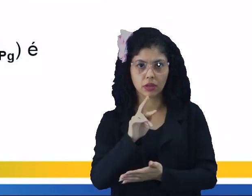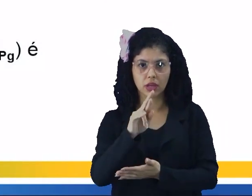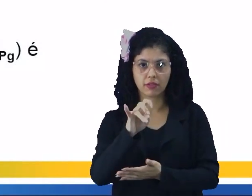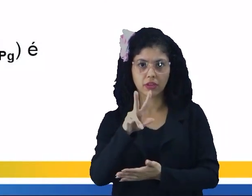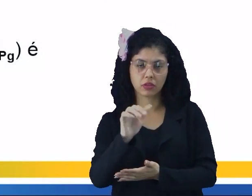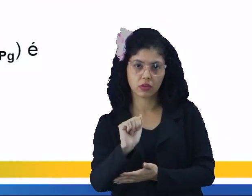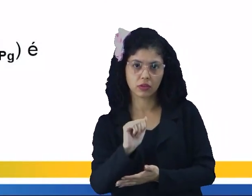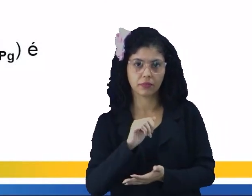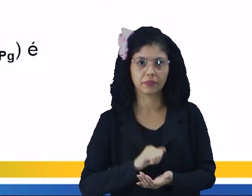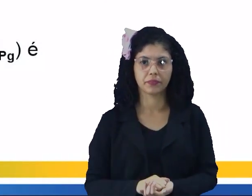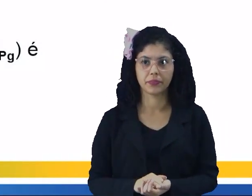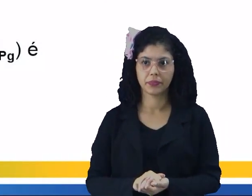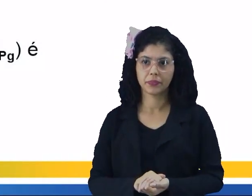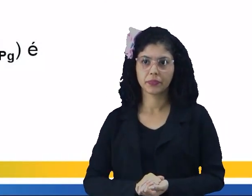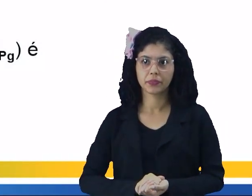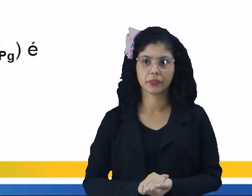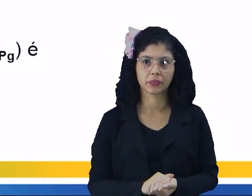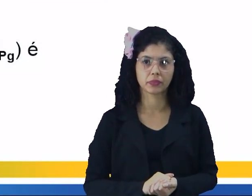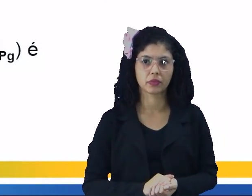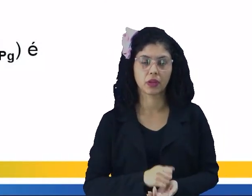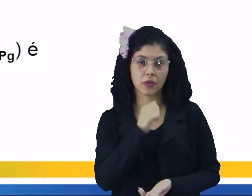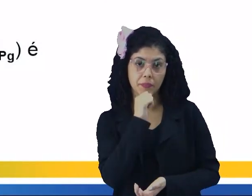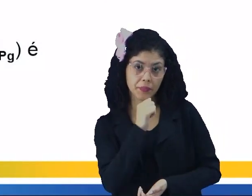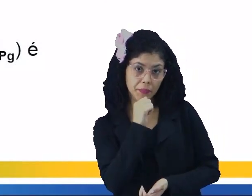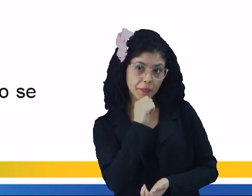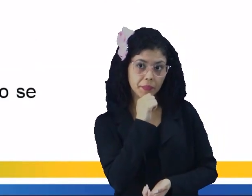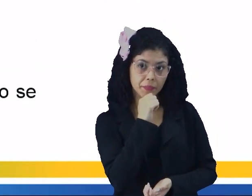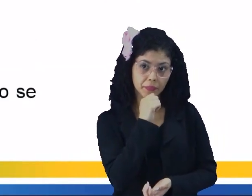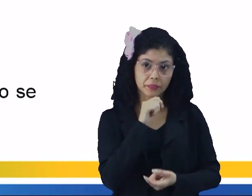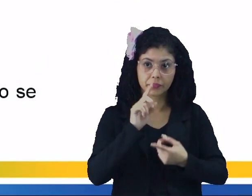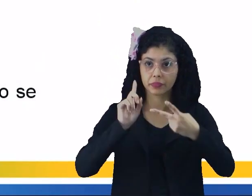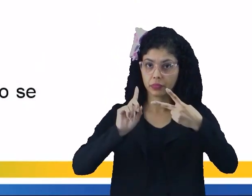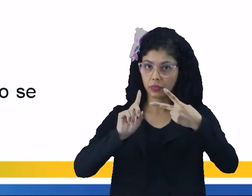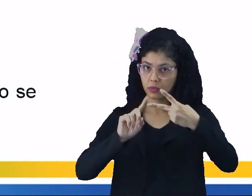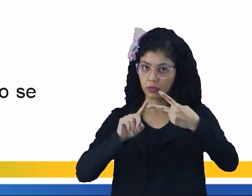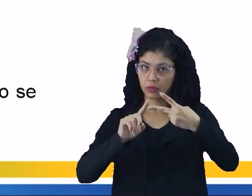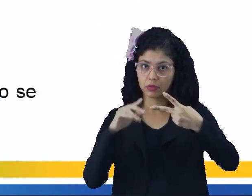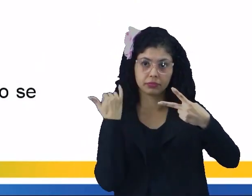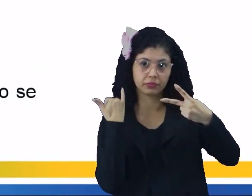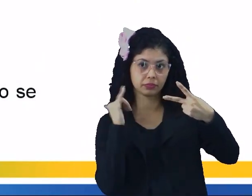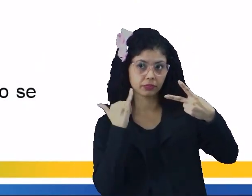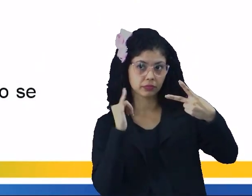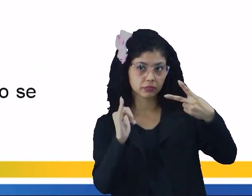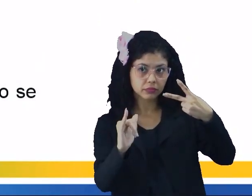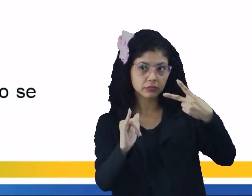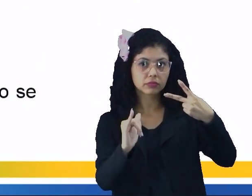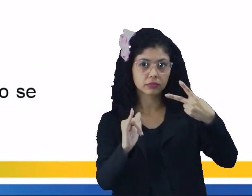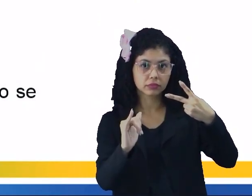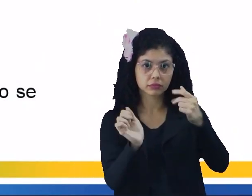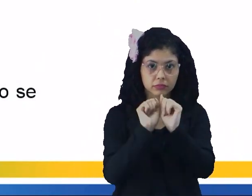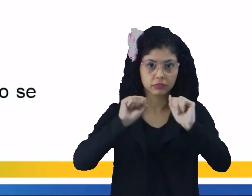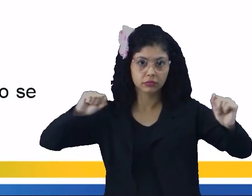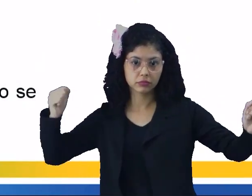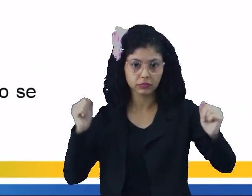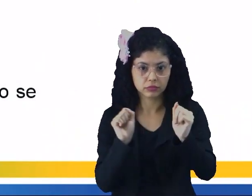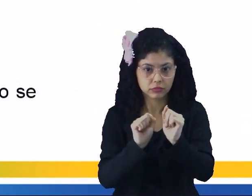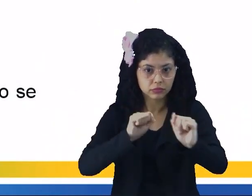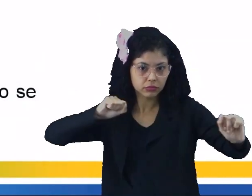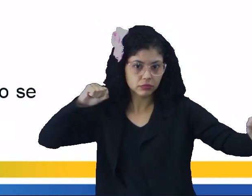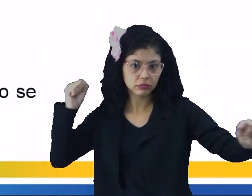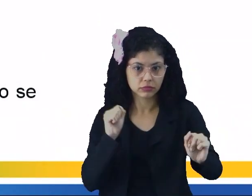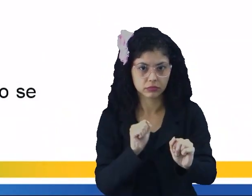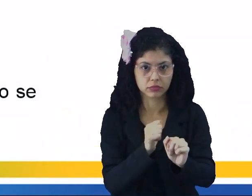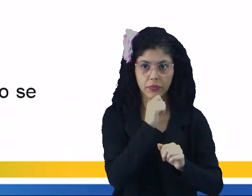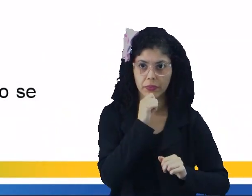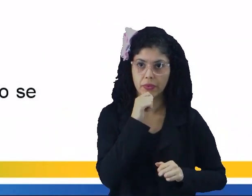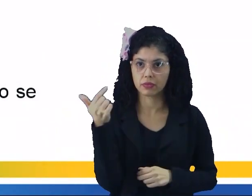e a energia final. Além da energia potencial gravitacional, nós temos também a energia potencial